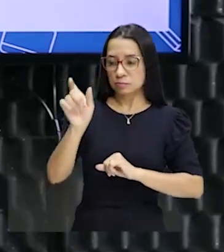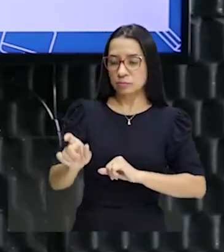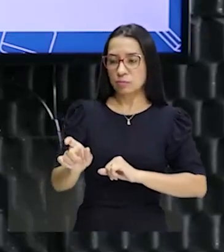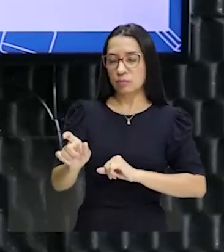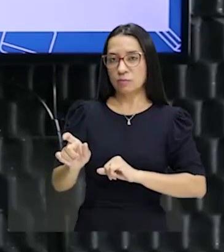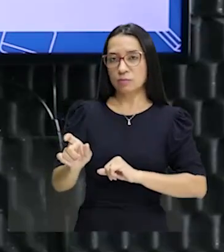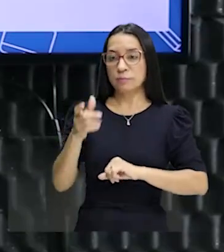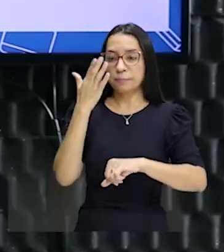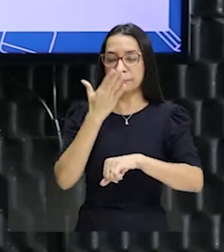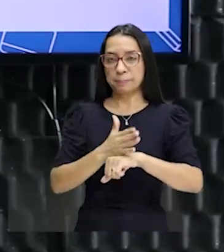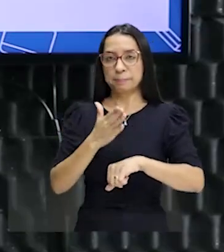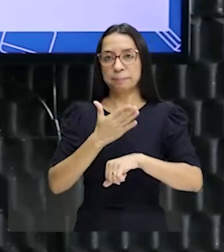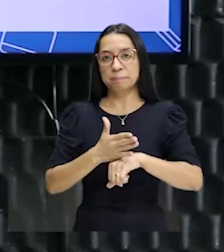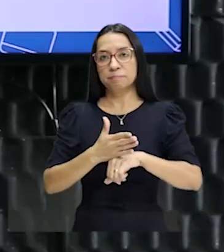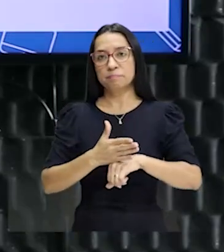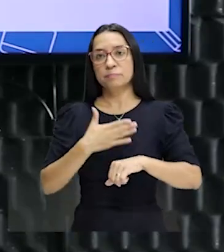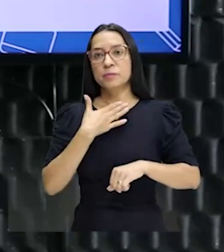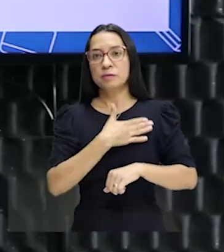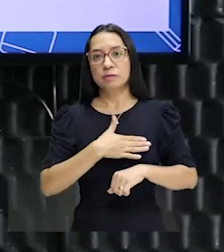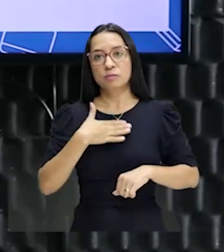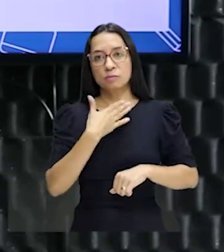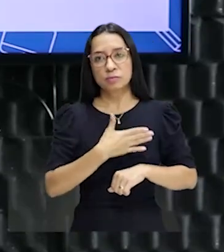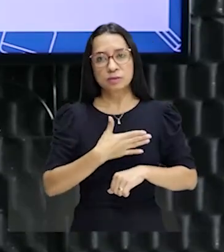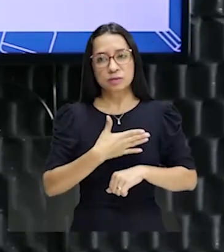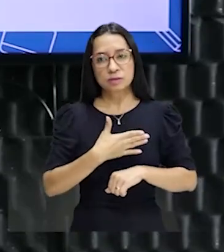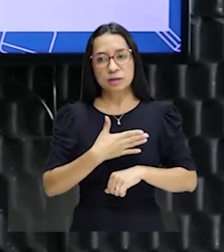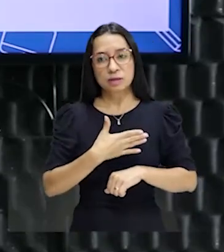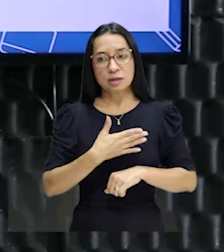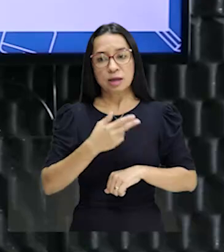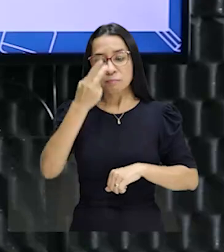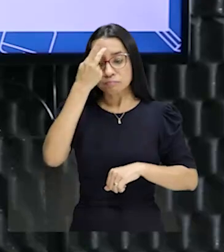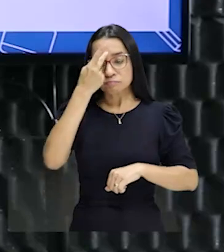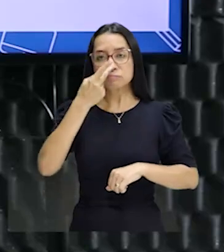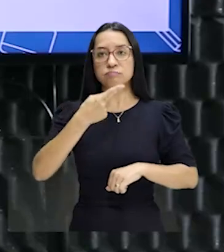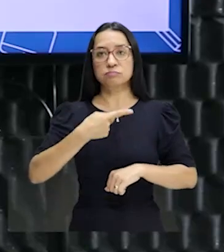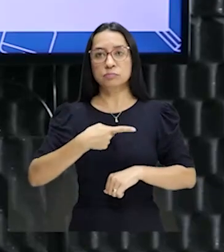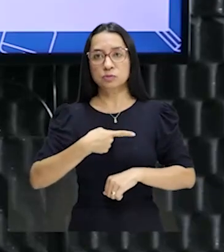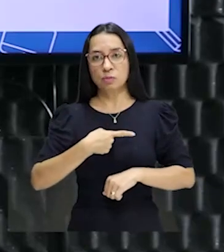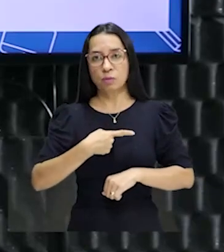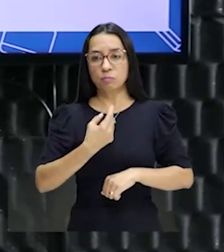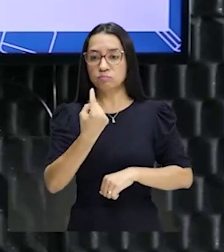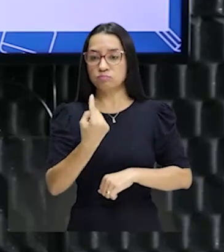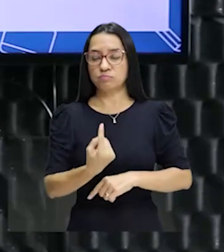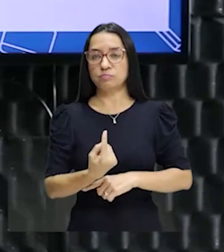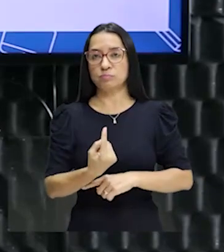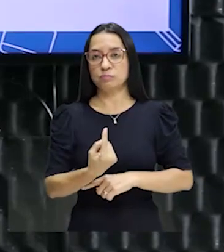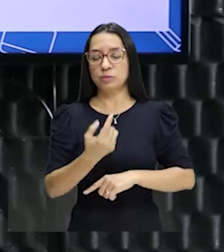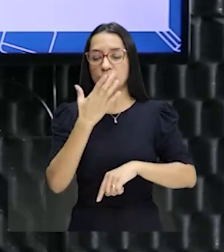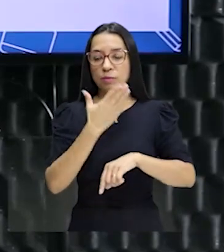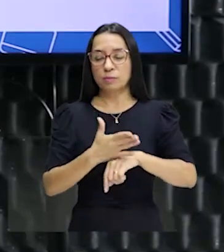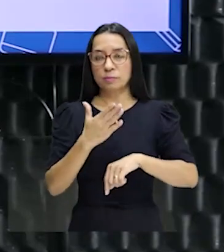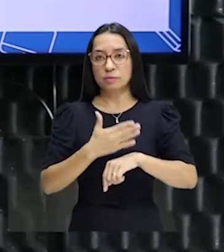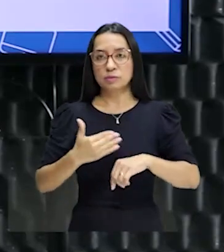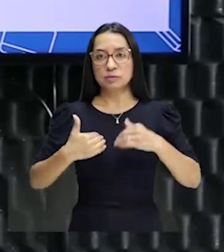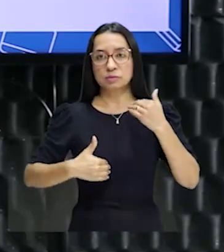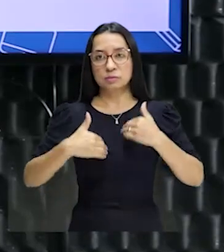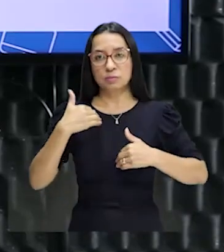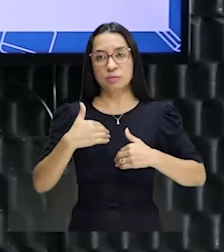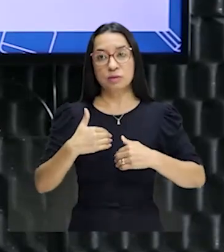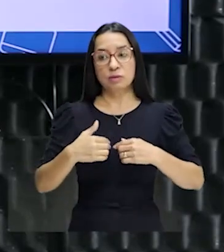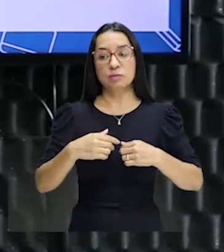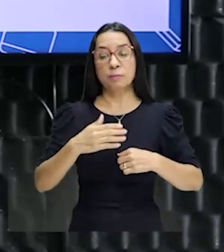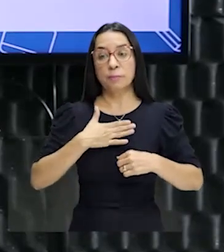praticando. E o prazer, ele é individual. Uma prática corporal que para mim